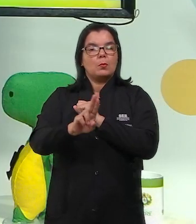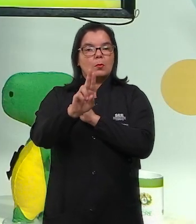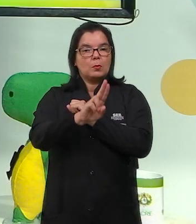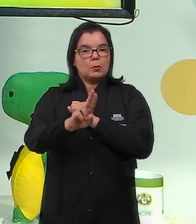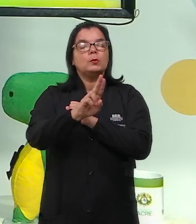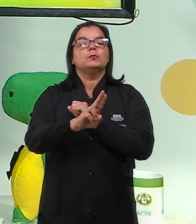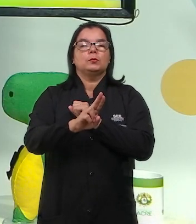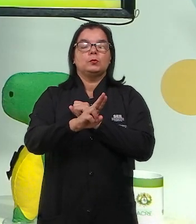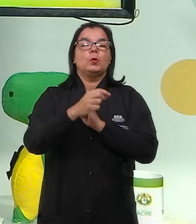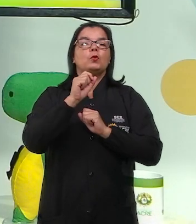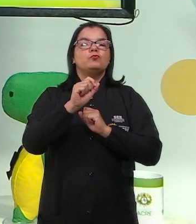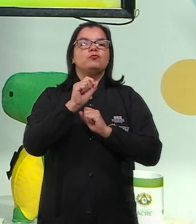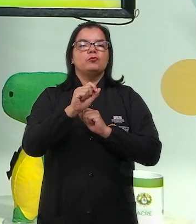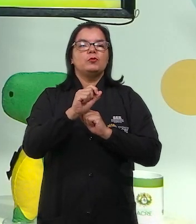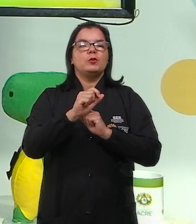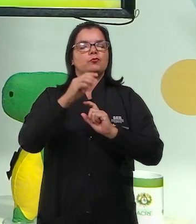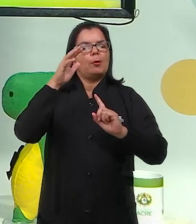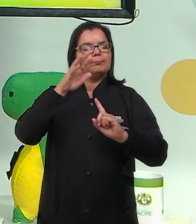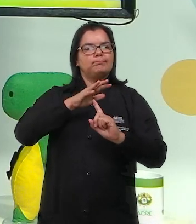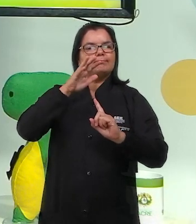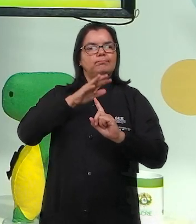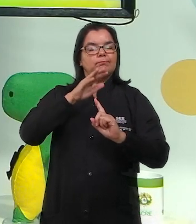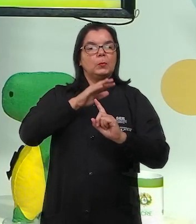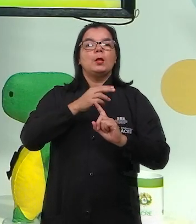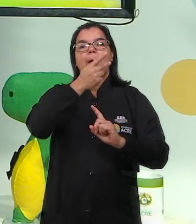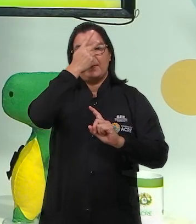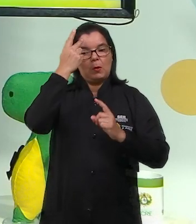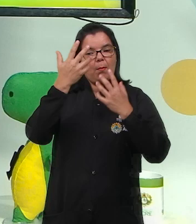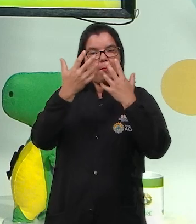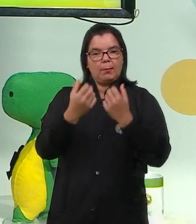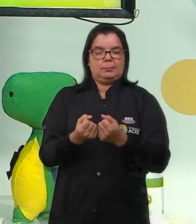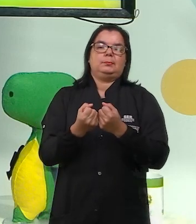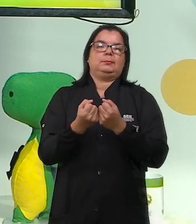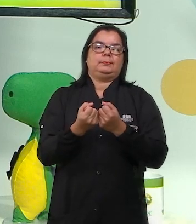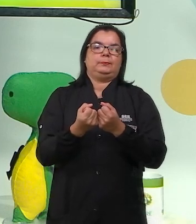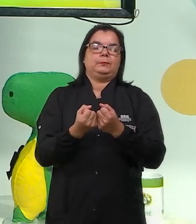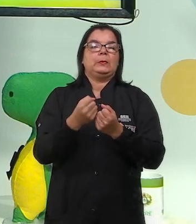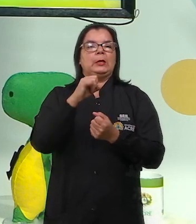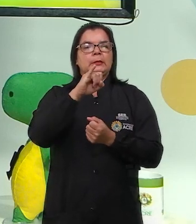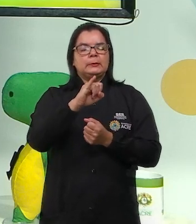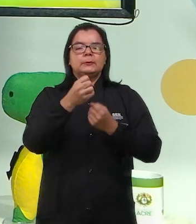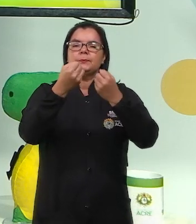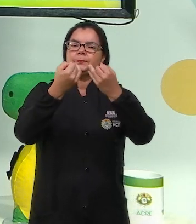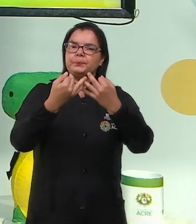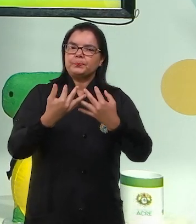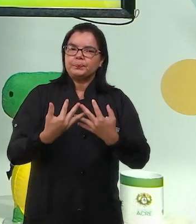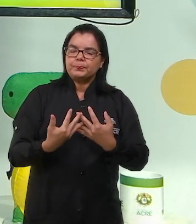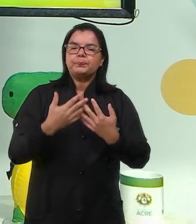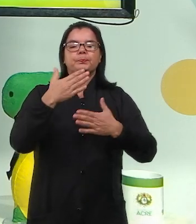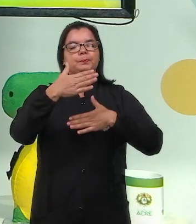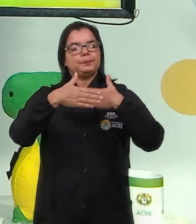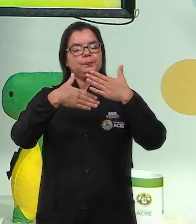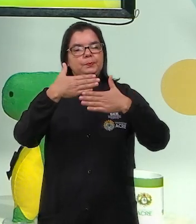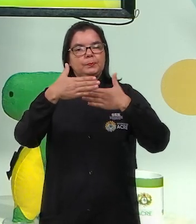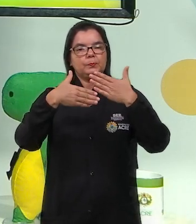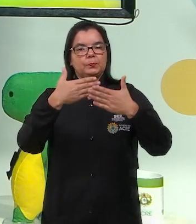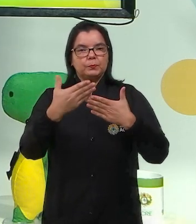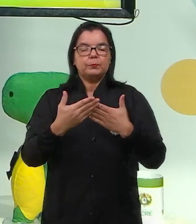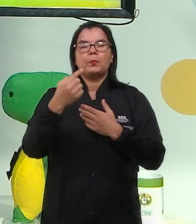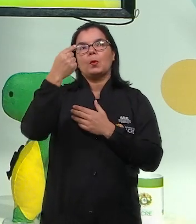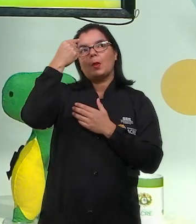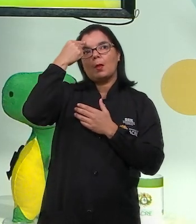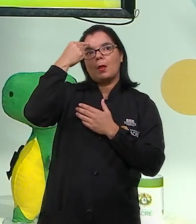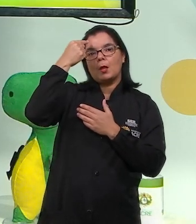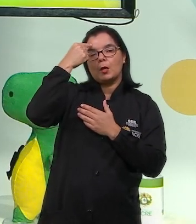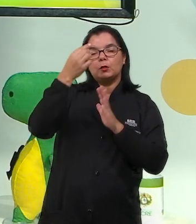de persuadir e convencer. É por isso que quando nós falamos sobre o desenvolvimento de um